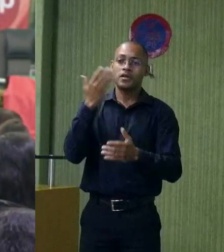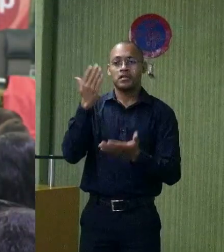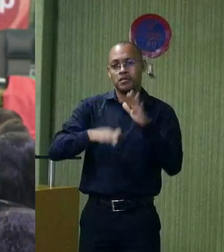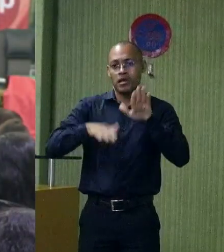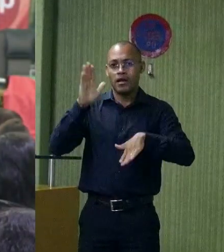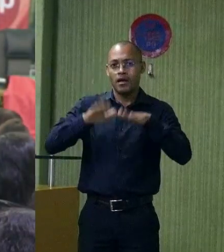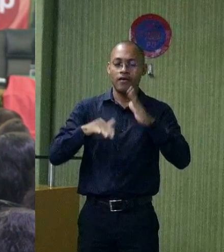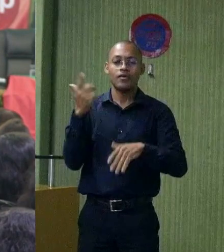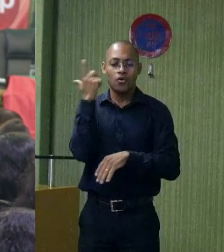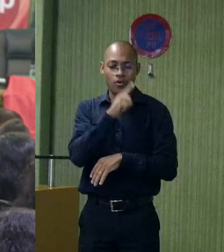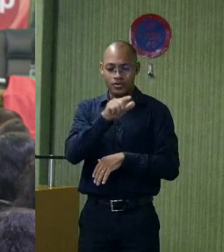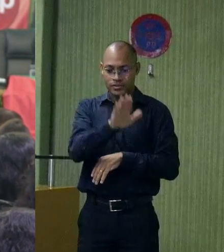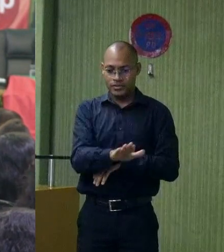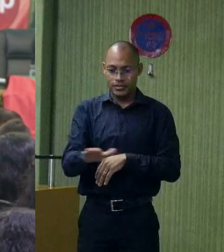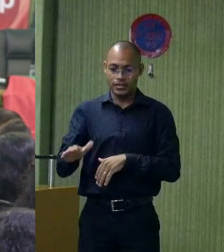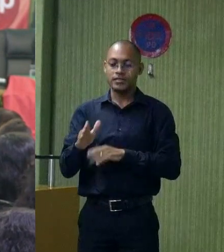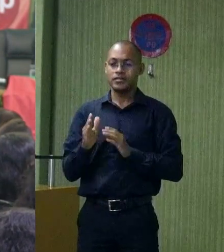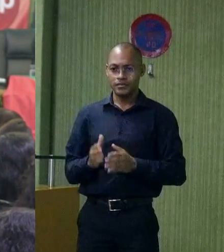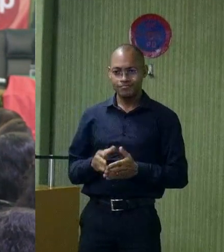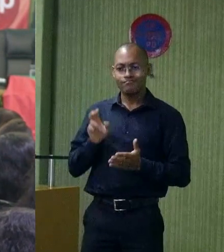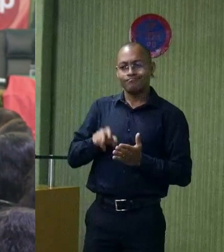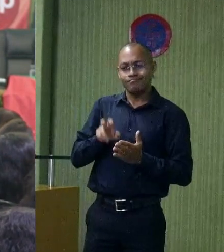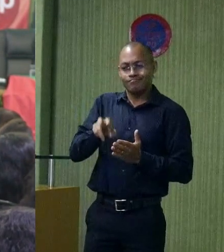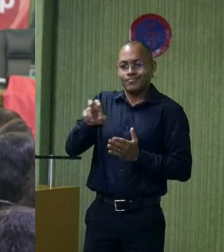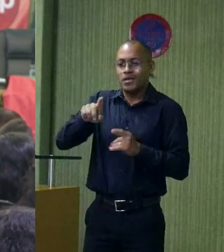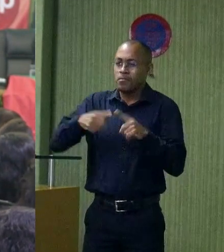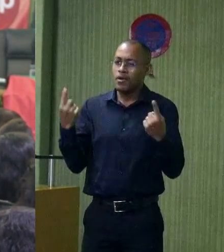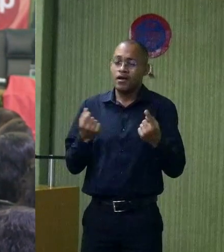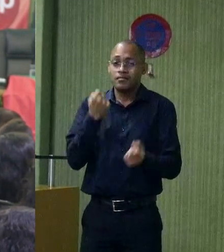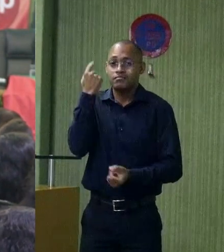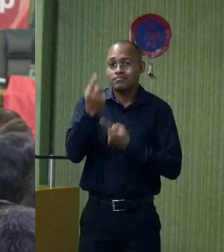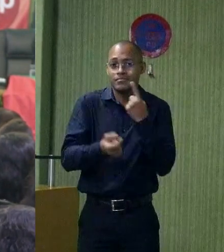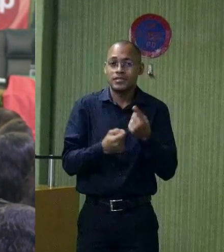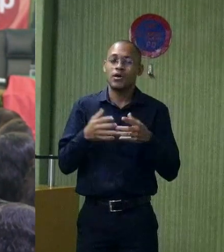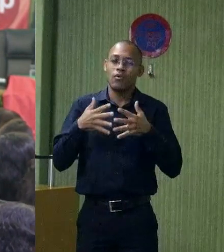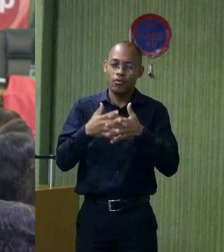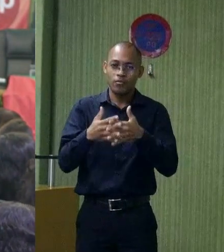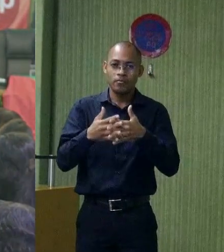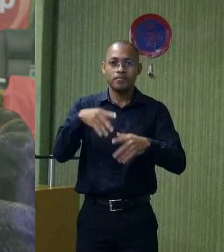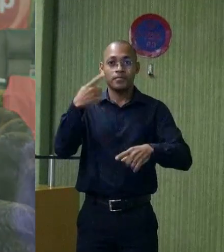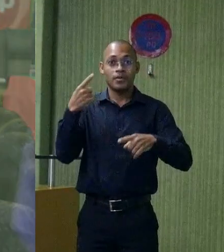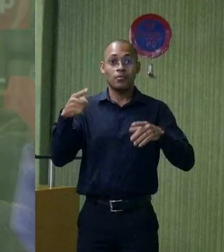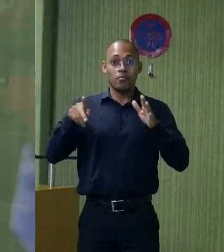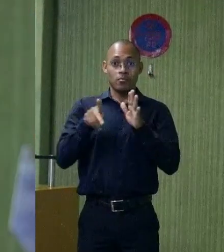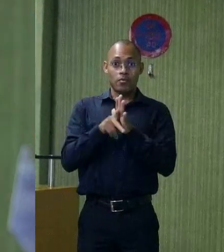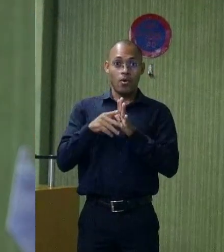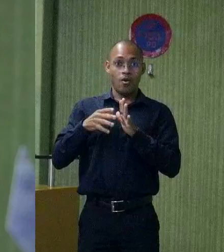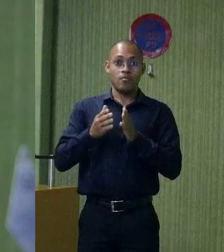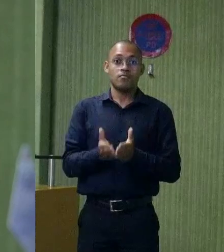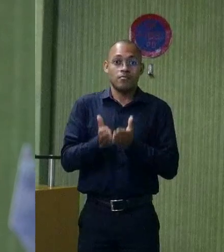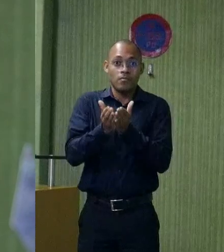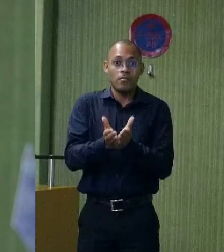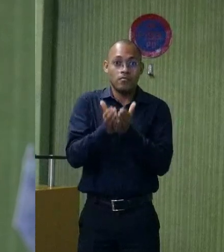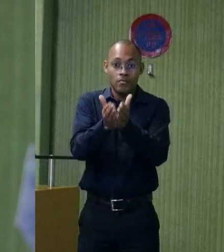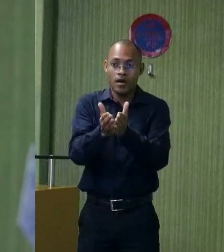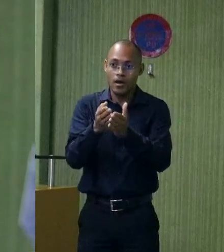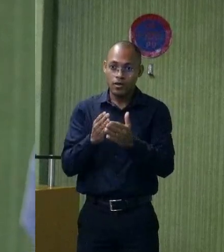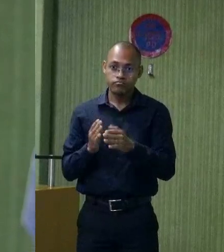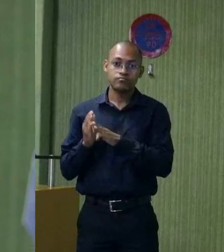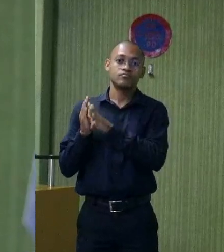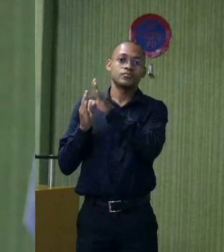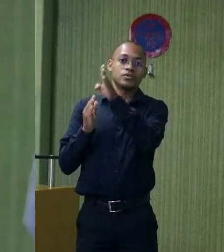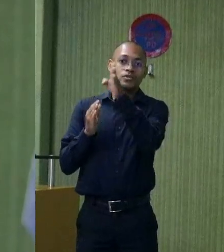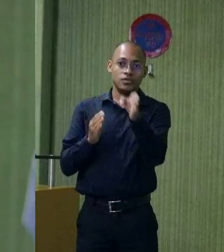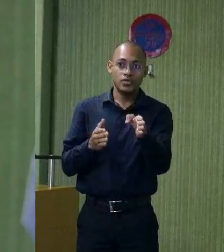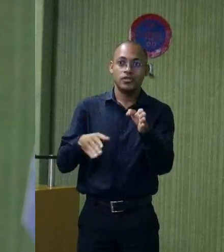vezes paraa criança ir até lá né mas às vezes é complicado até pro barco pro barco chegar barco ficar ali